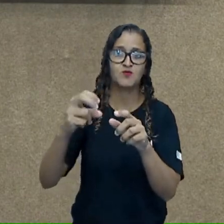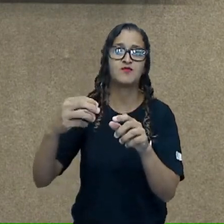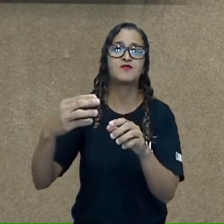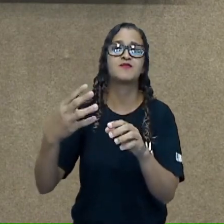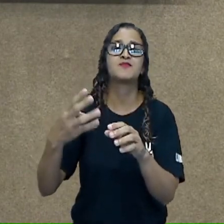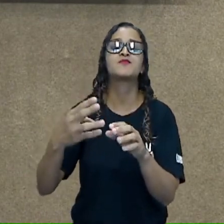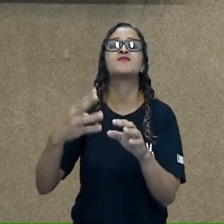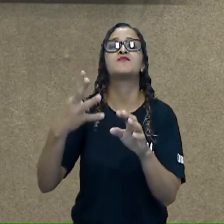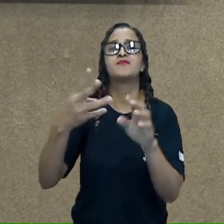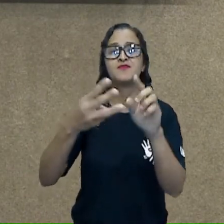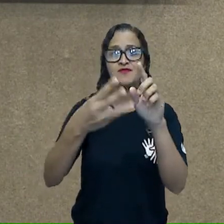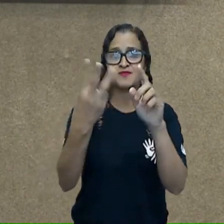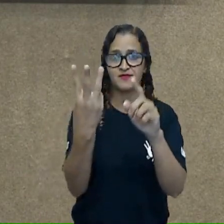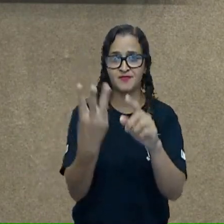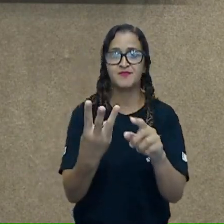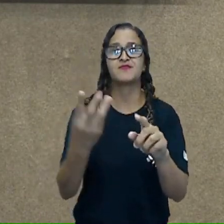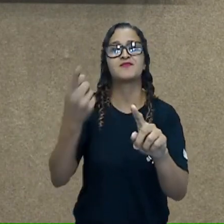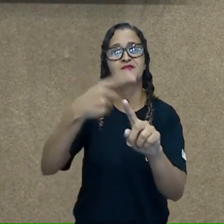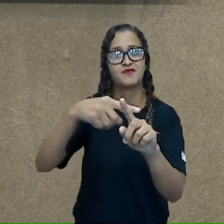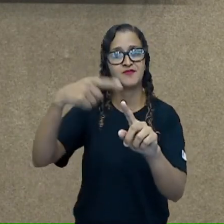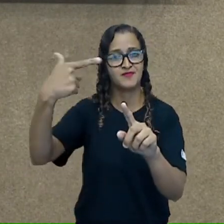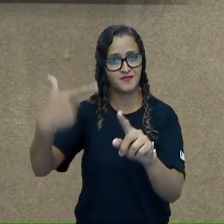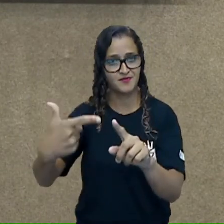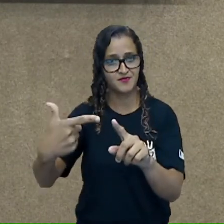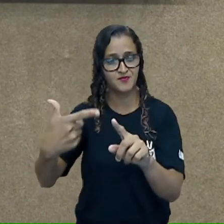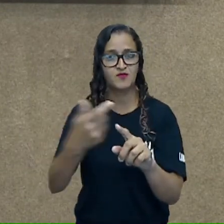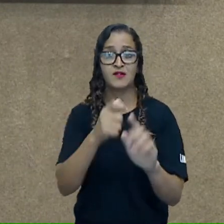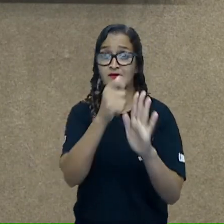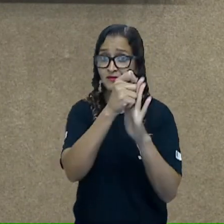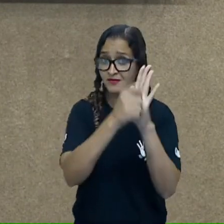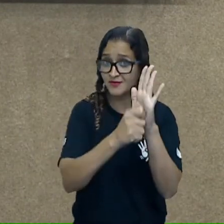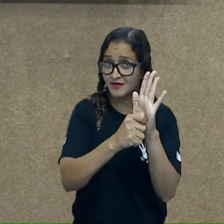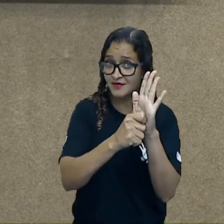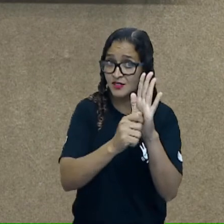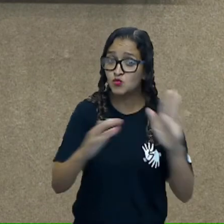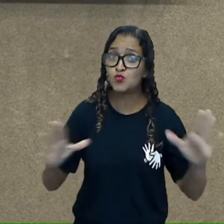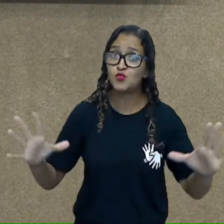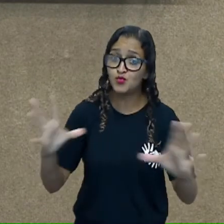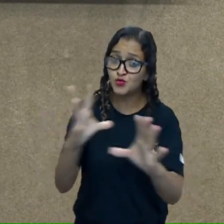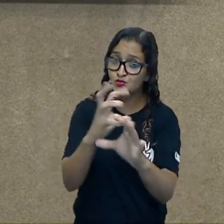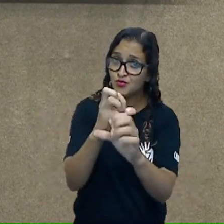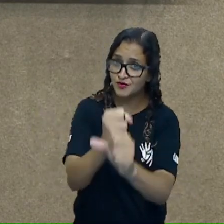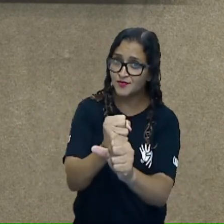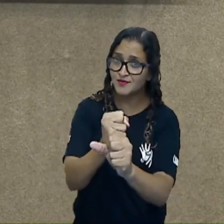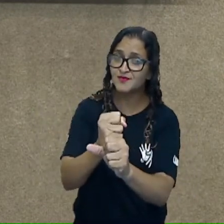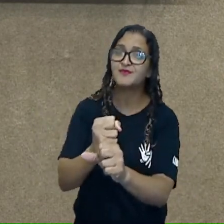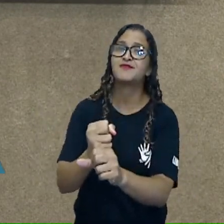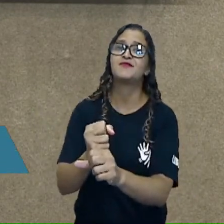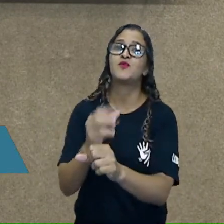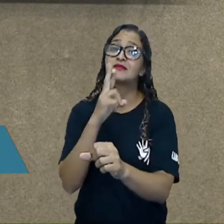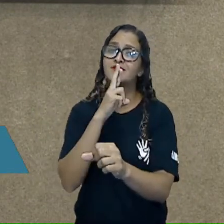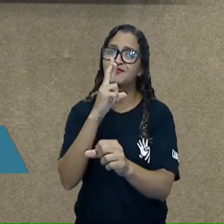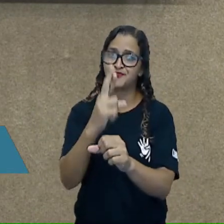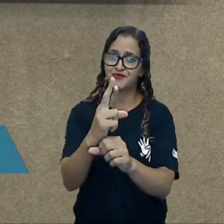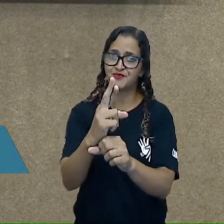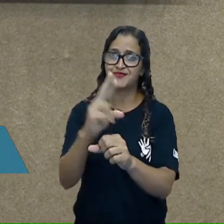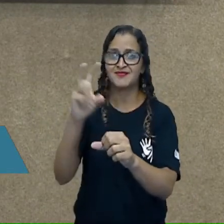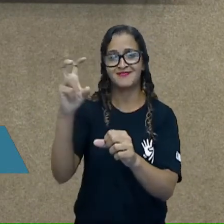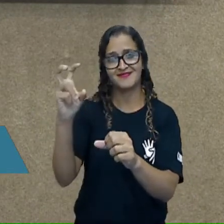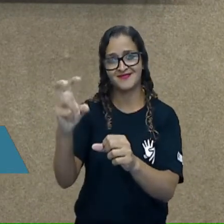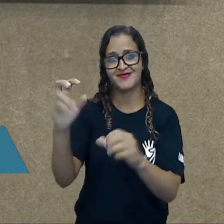Nós pegamos os algarismos, fizemos a soma e encontramos o valor